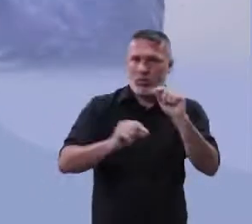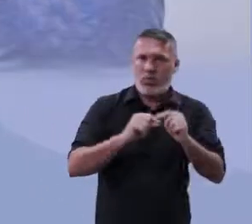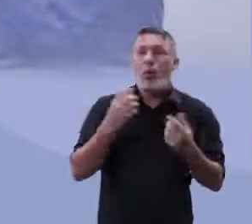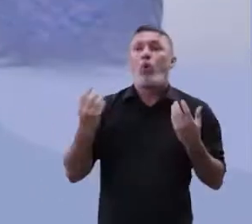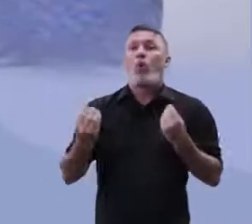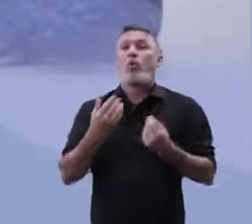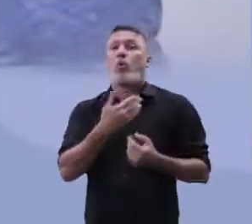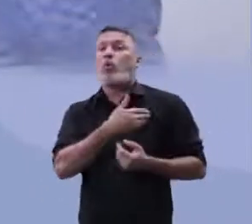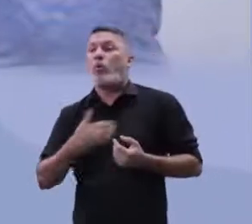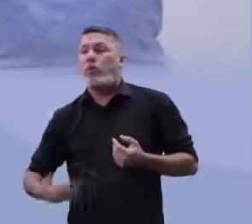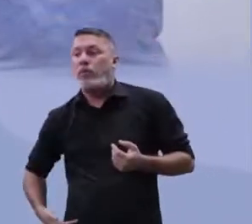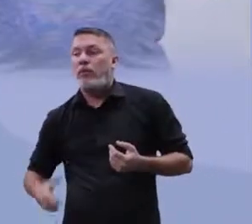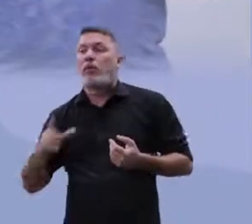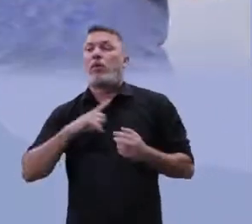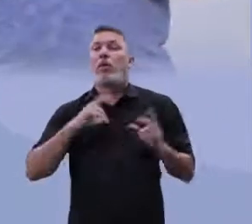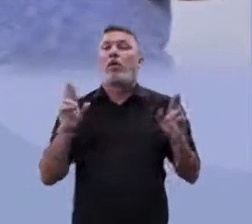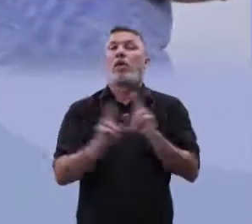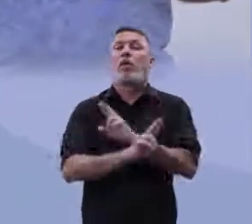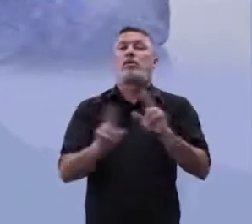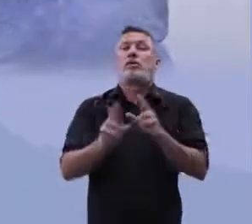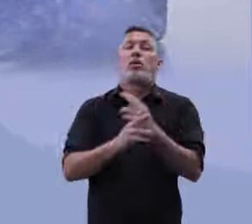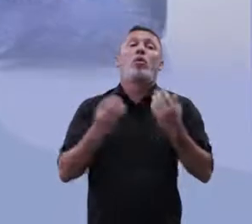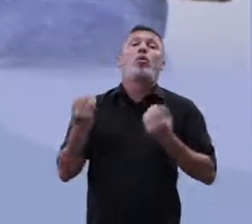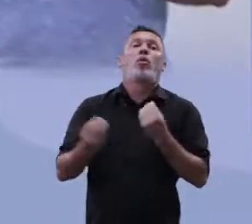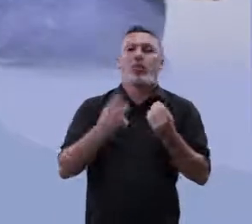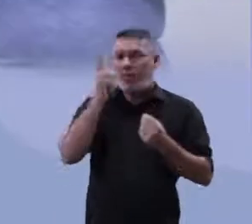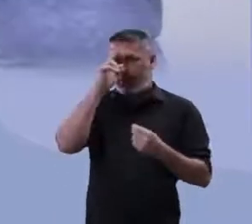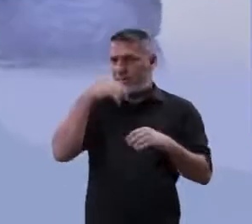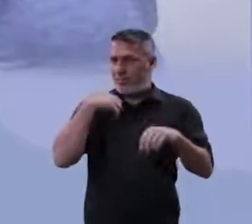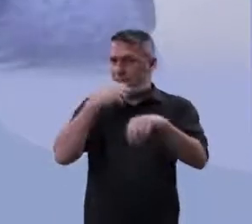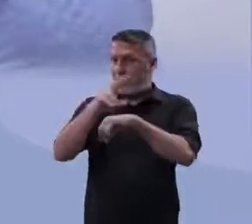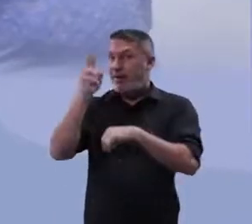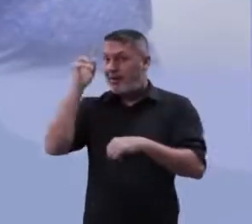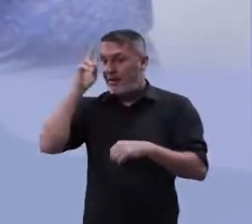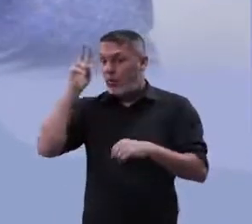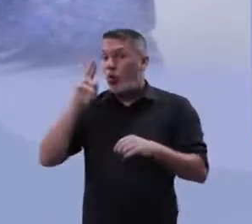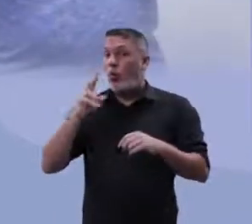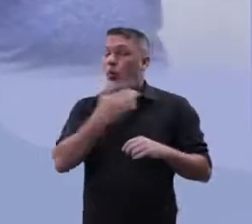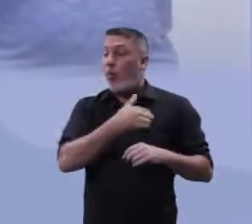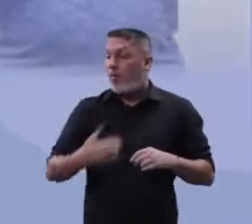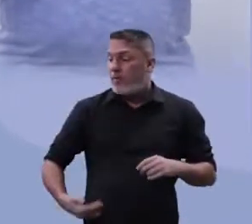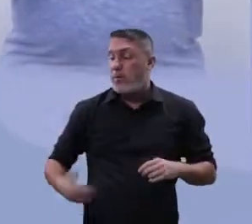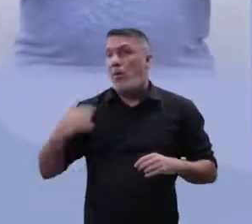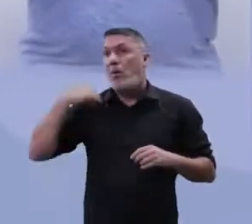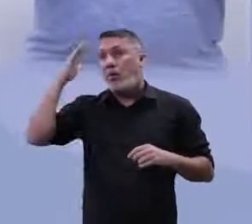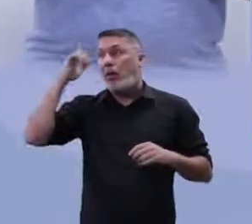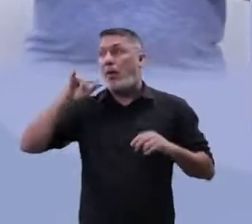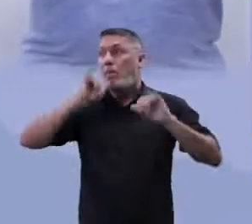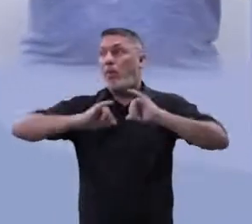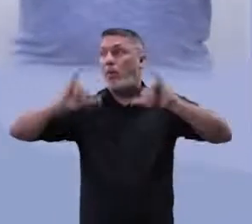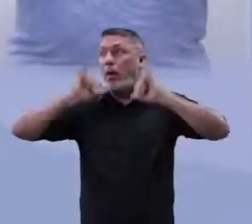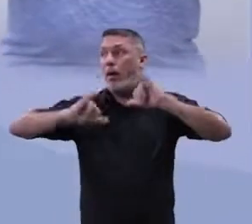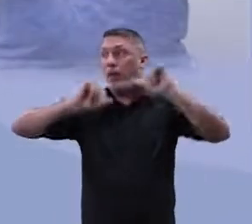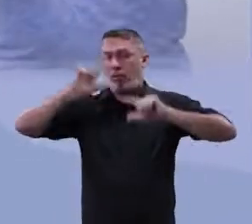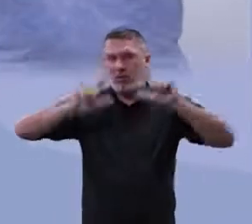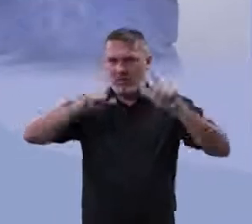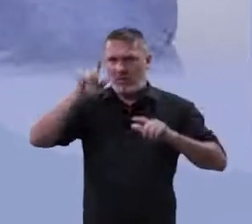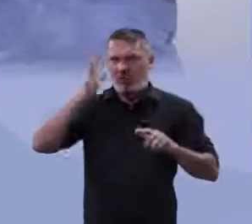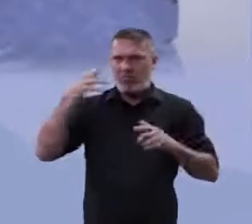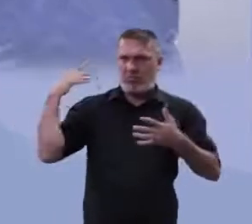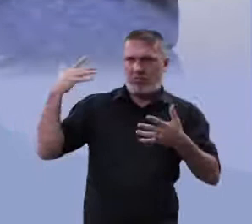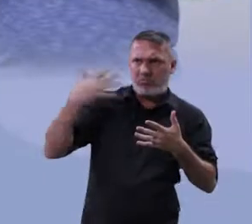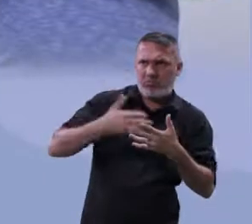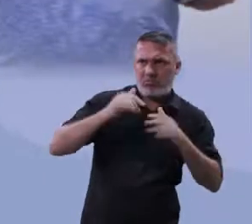E como que o governo tem trabalhado em relação a isso aí? Eu sempre, quando eu falo governo, penso em propagandas. Você já viu alguma propaganda,